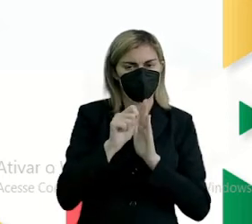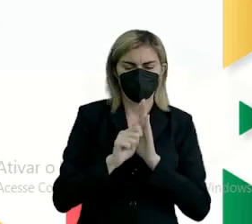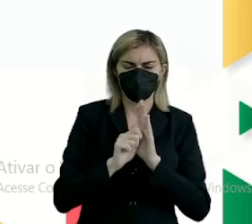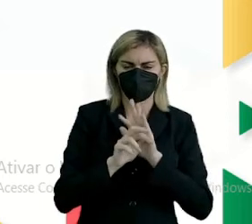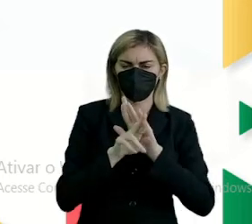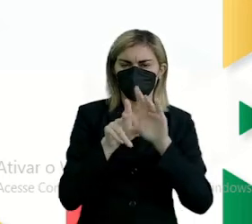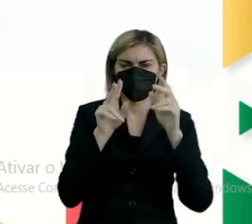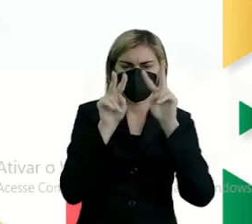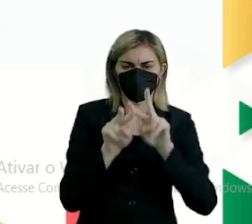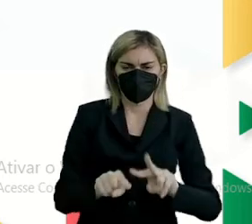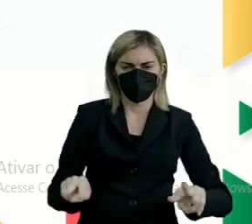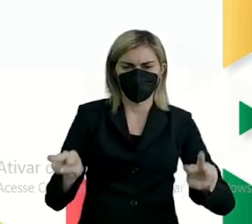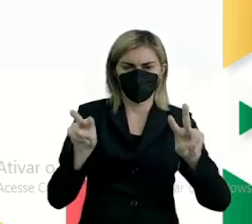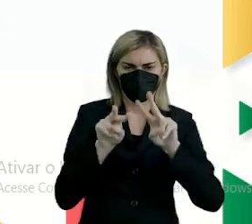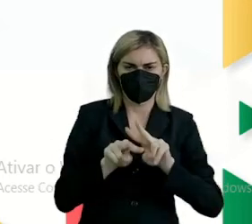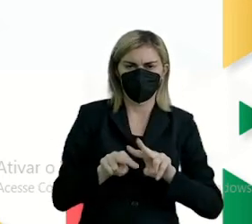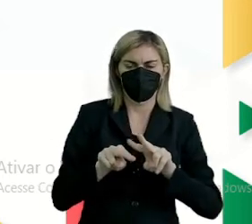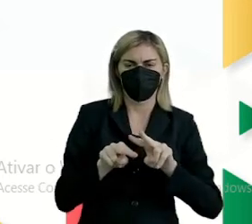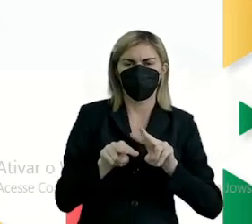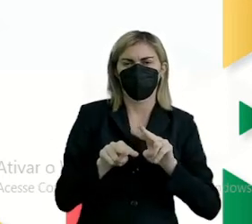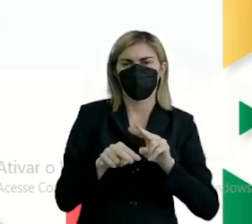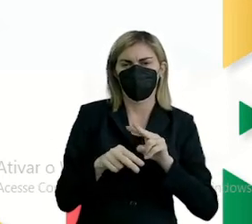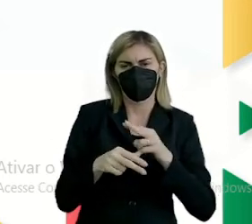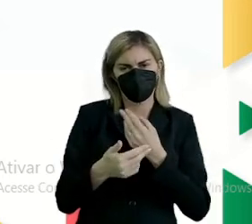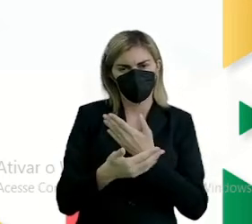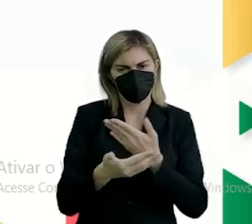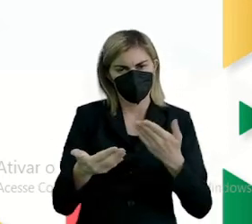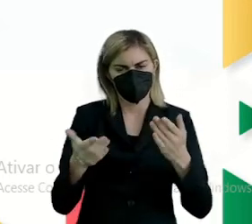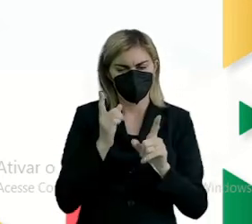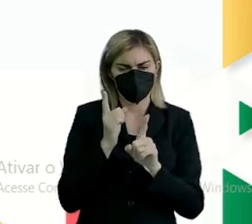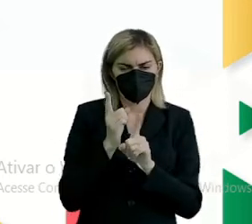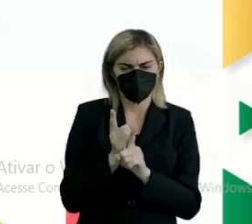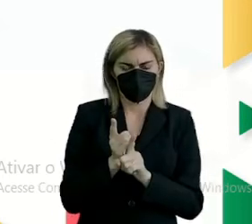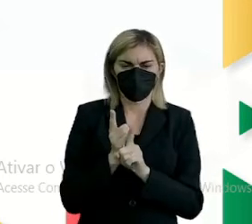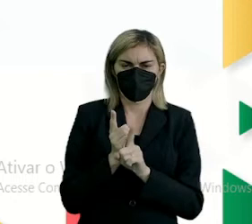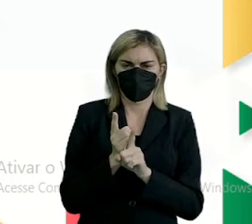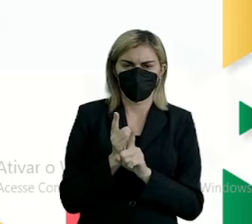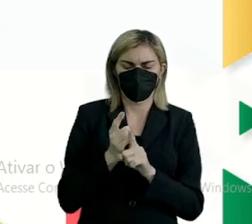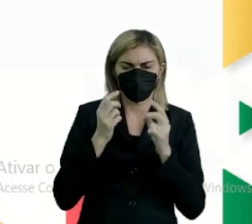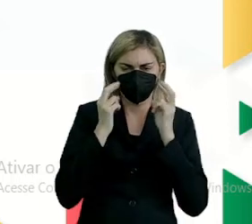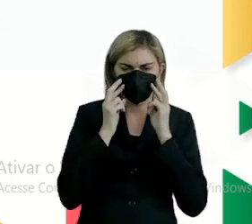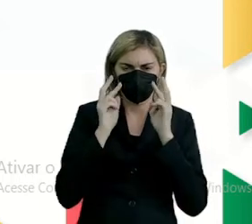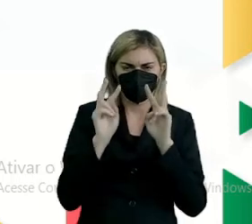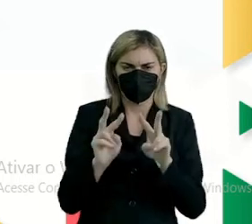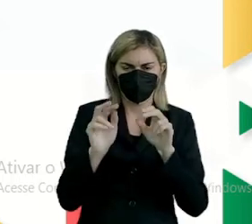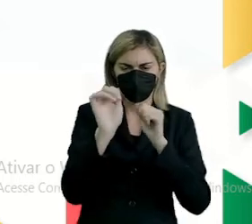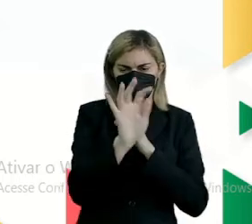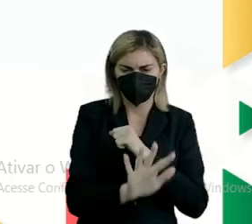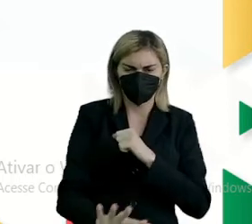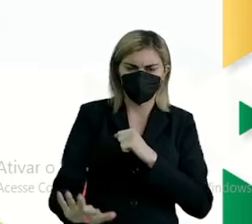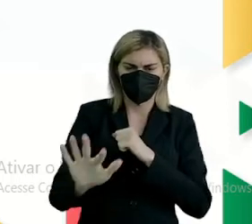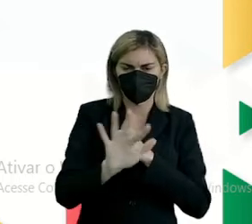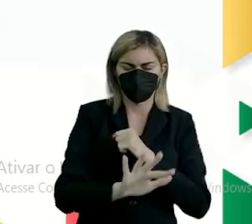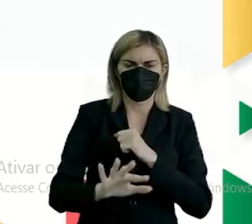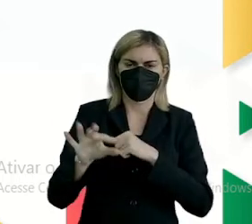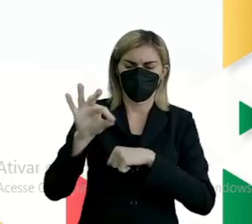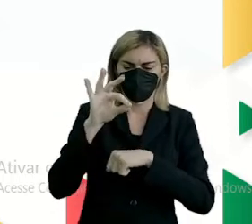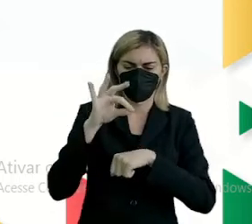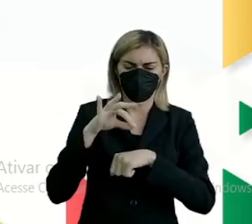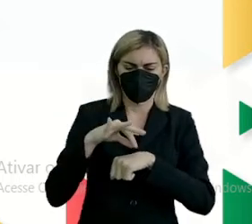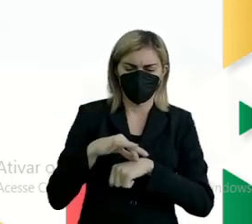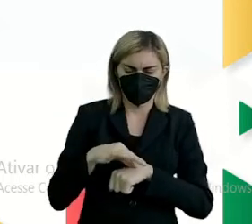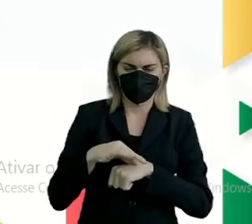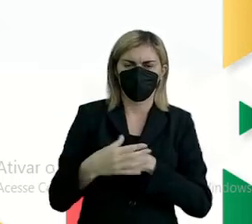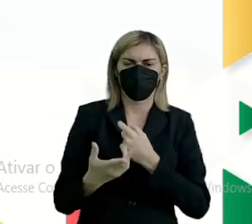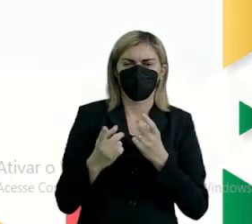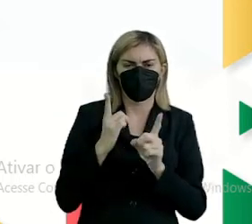elementos visuais. Olha aí uma multimodalidade. Você encontra justamente, olha aí, as imagens do mosquito e embaixo